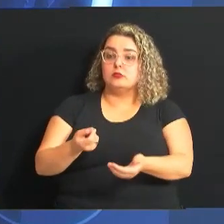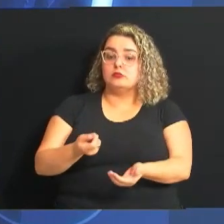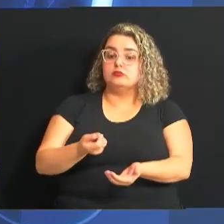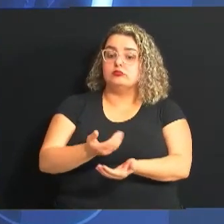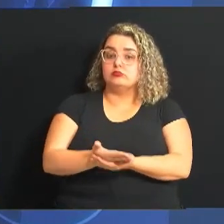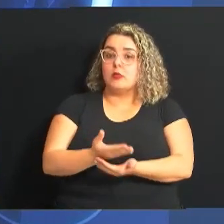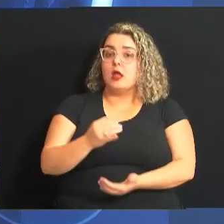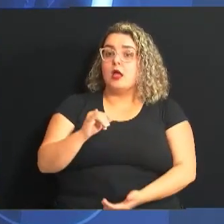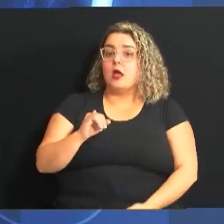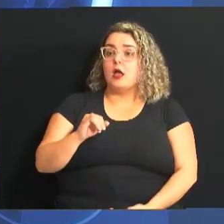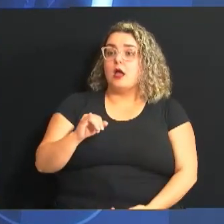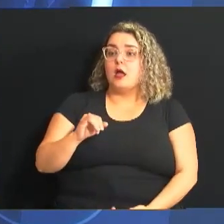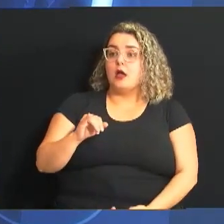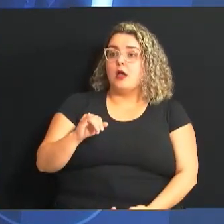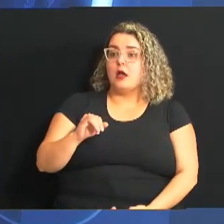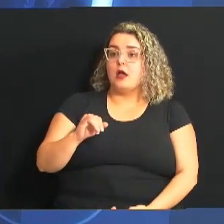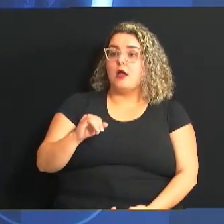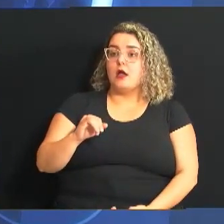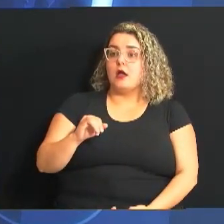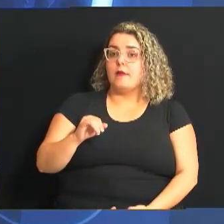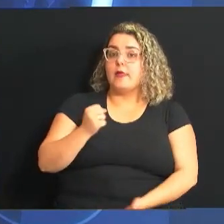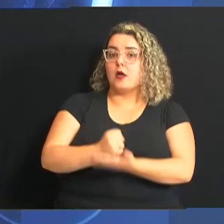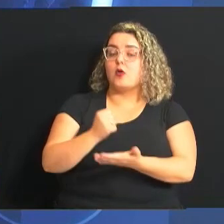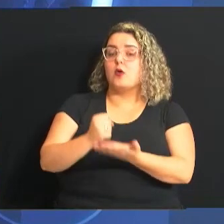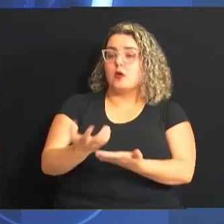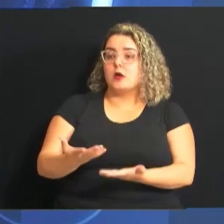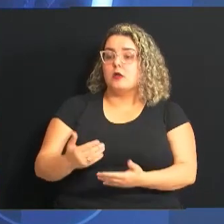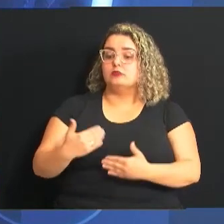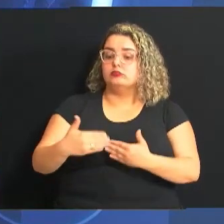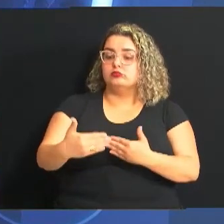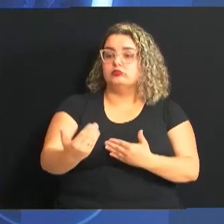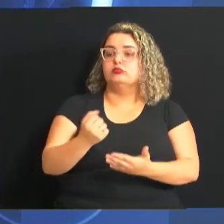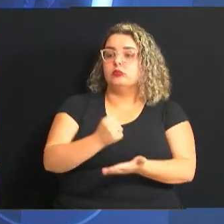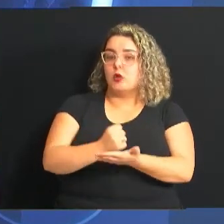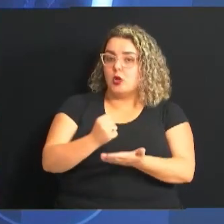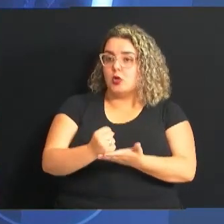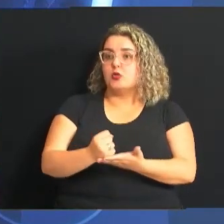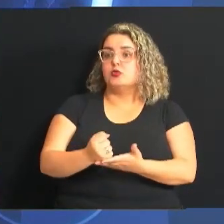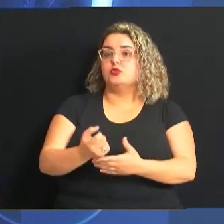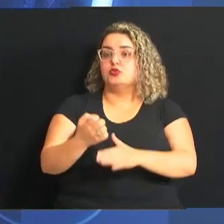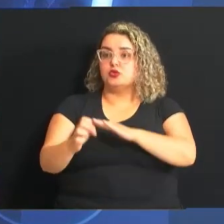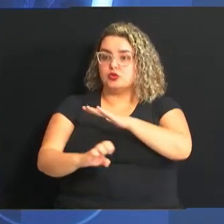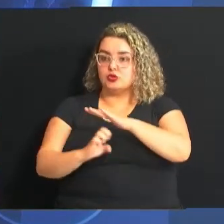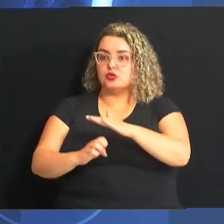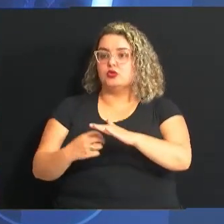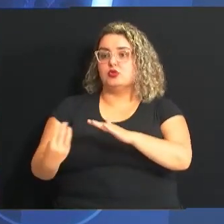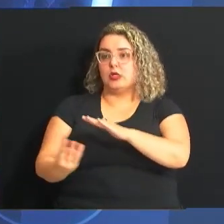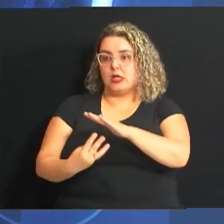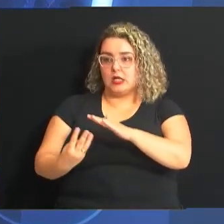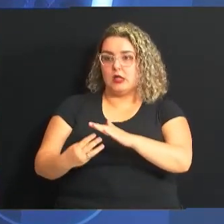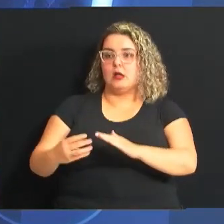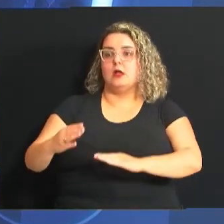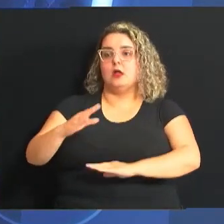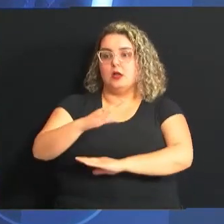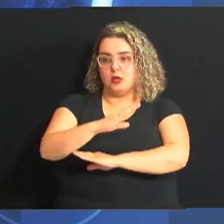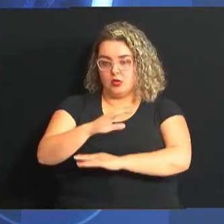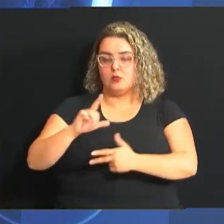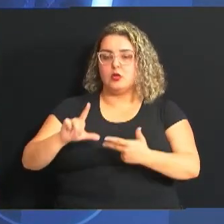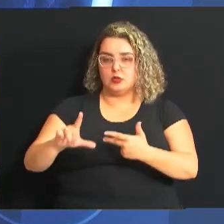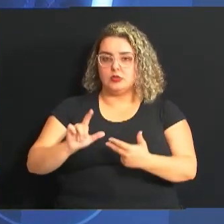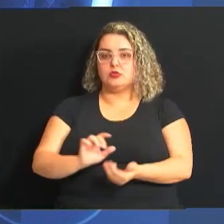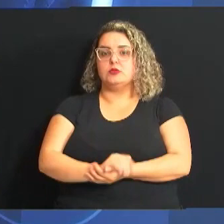para manutenção na contratação ou prorrogação de contratos de empresas terceirizadas pelo Legislativo.